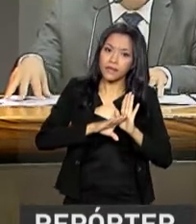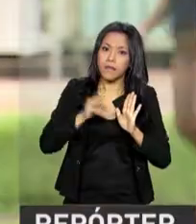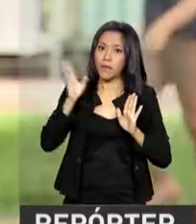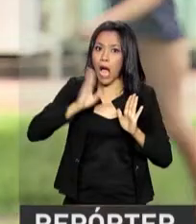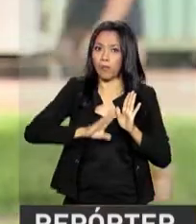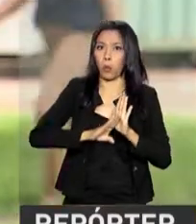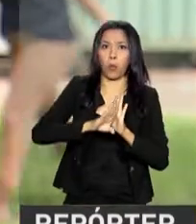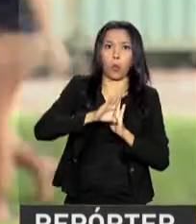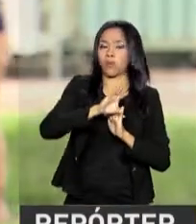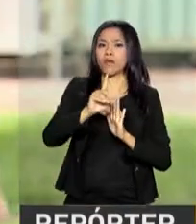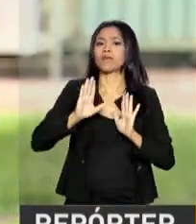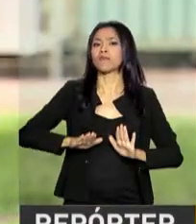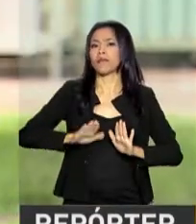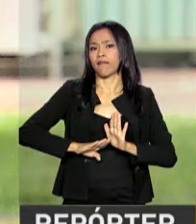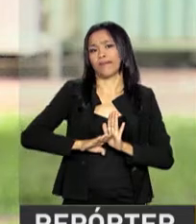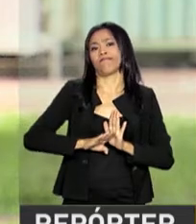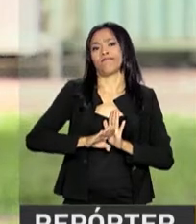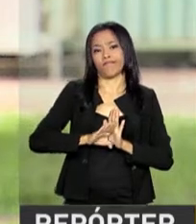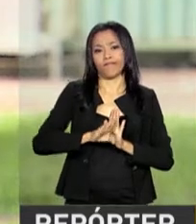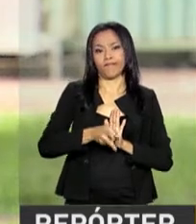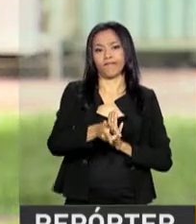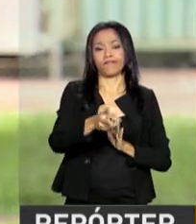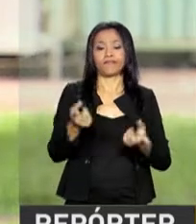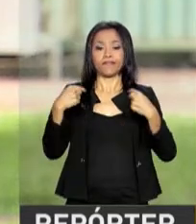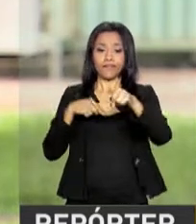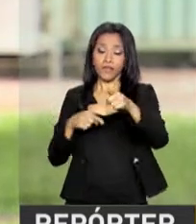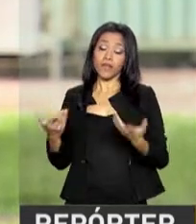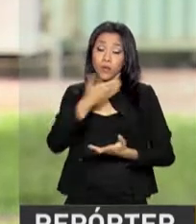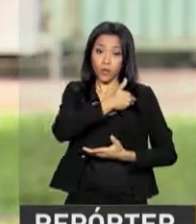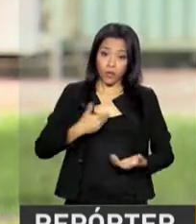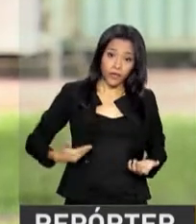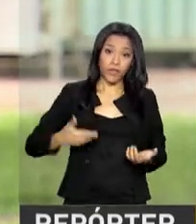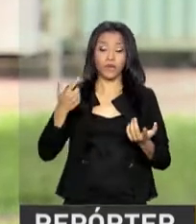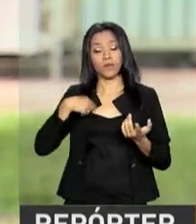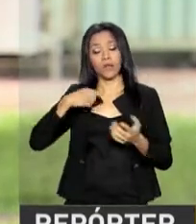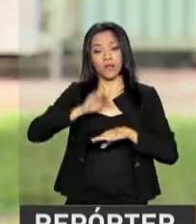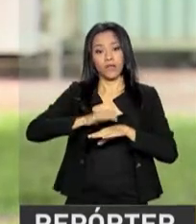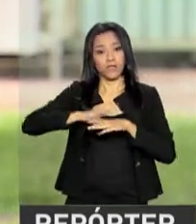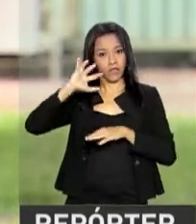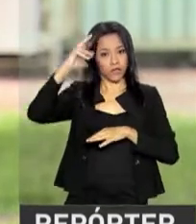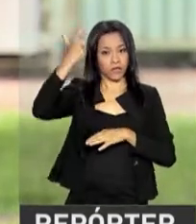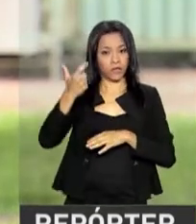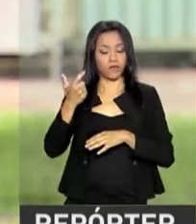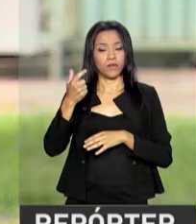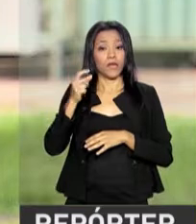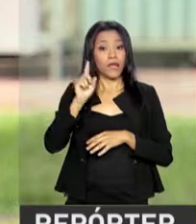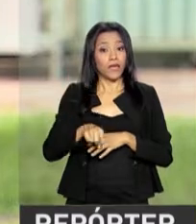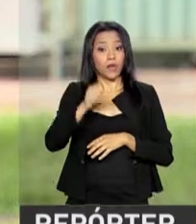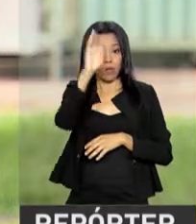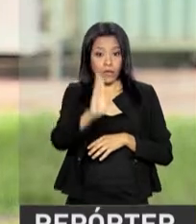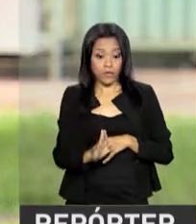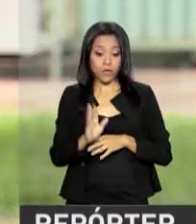para 2018 o governo manteve a previsão que tinha sido definida anteriormente a expectativa é que o brasil